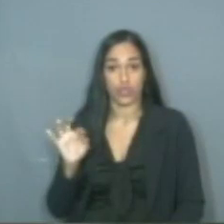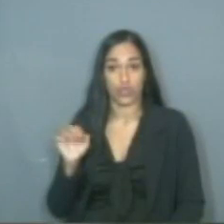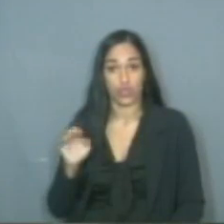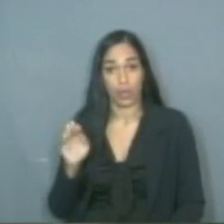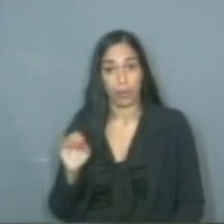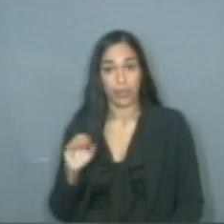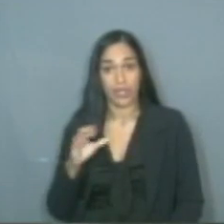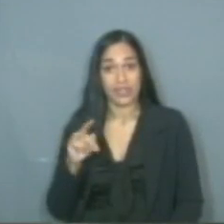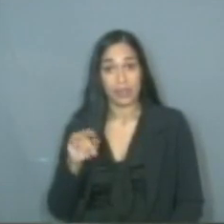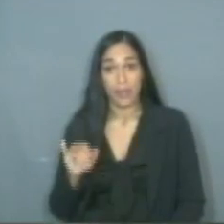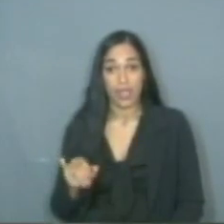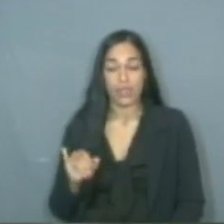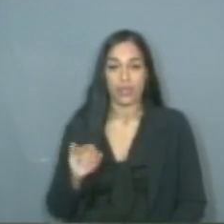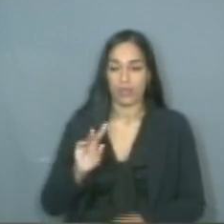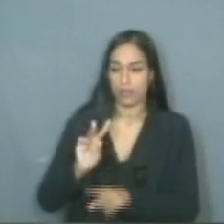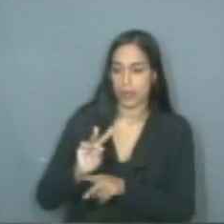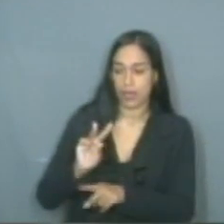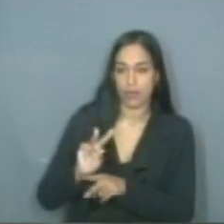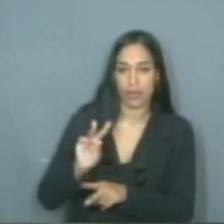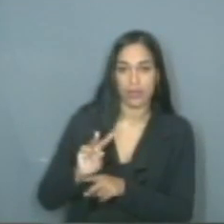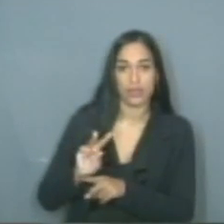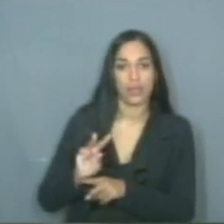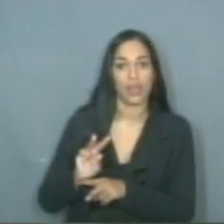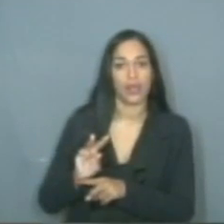quê? No lugar de investigar,